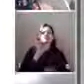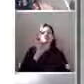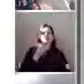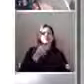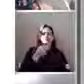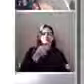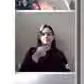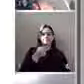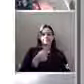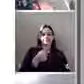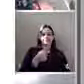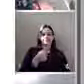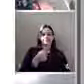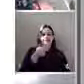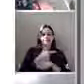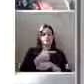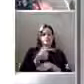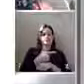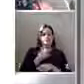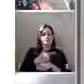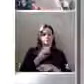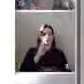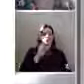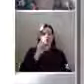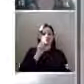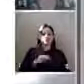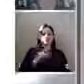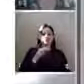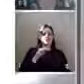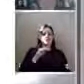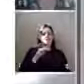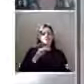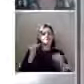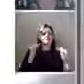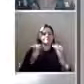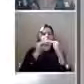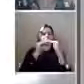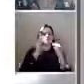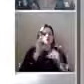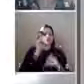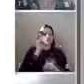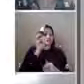palavras, 7 lemas que que figuram como na equivalência.